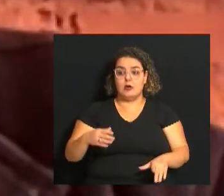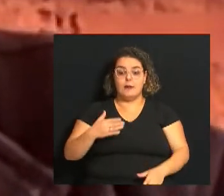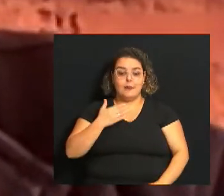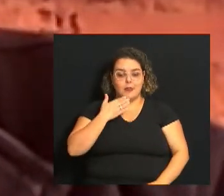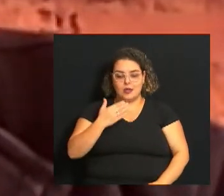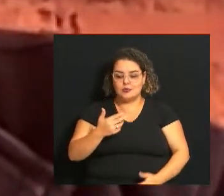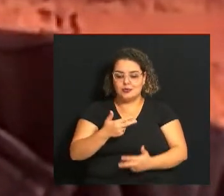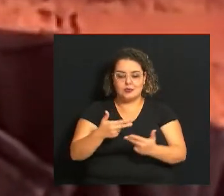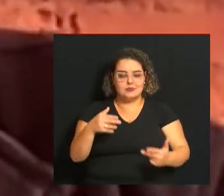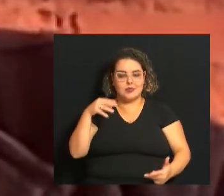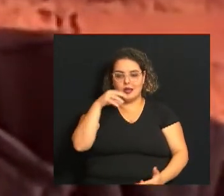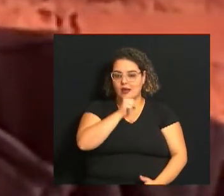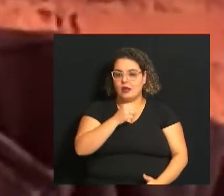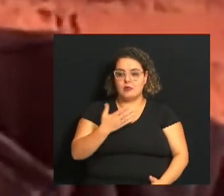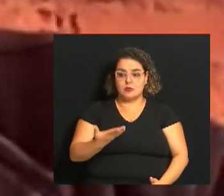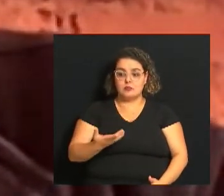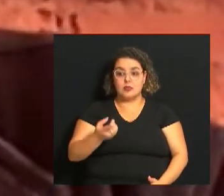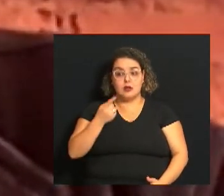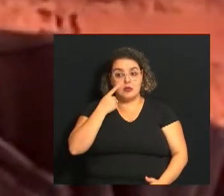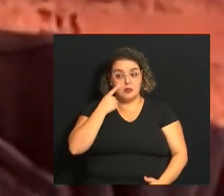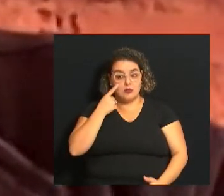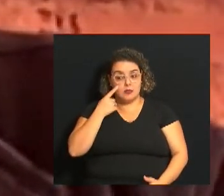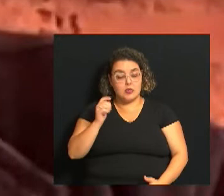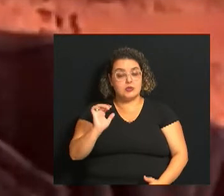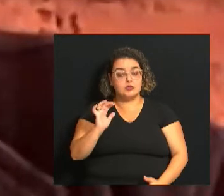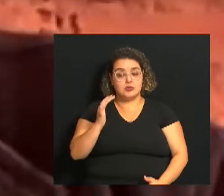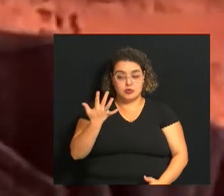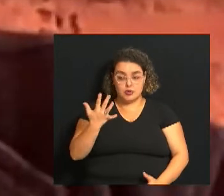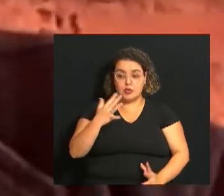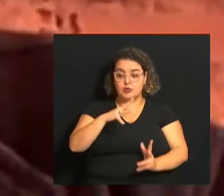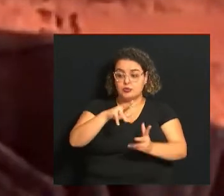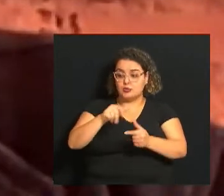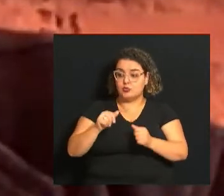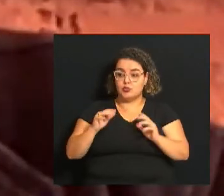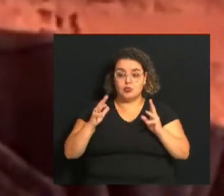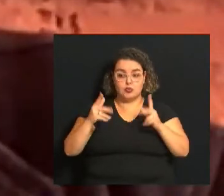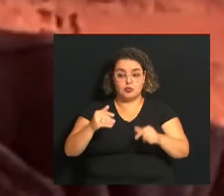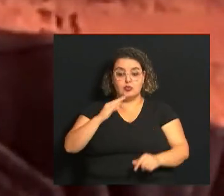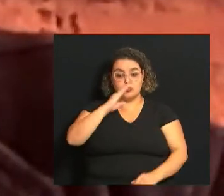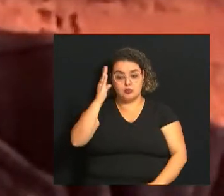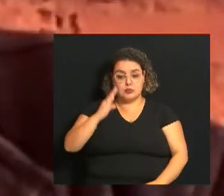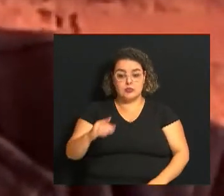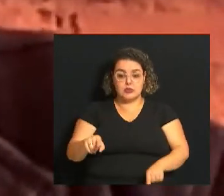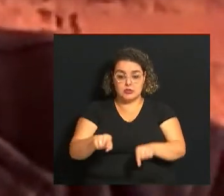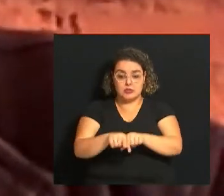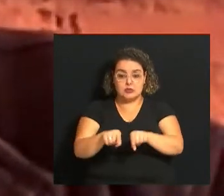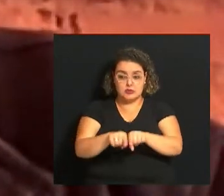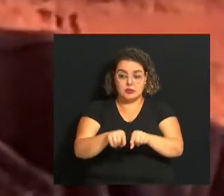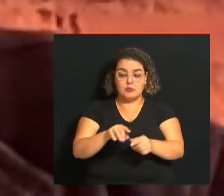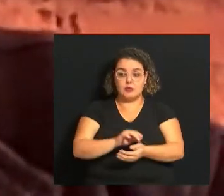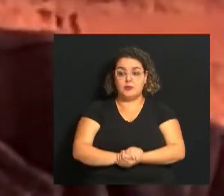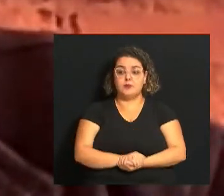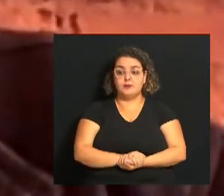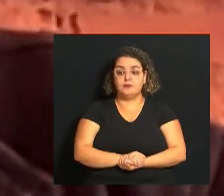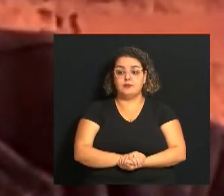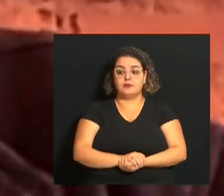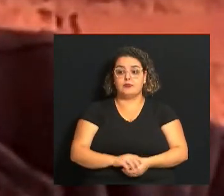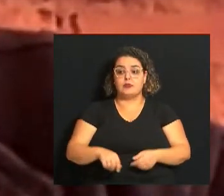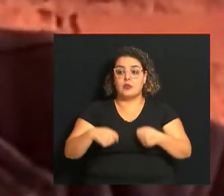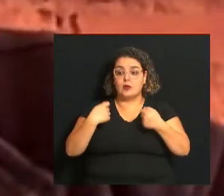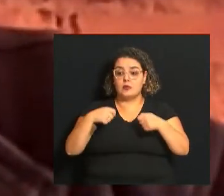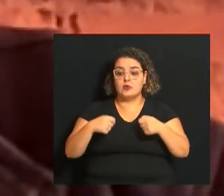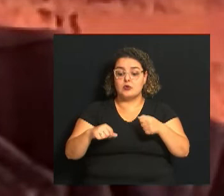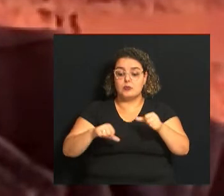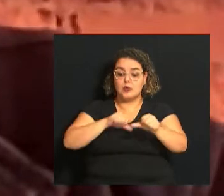e, sobretudo, eu vejo, e isso acontece hoje no mundo inteiro, e o Brasil também, é preciso uma reforma do